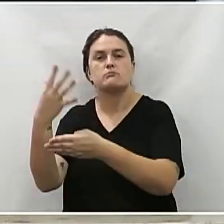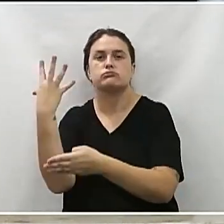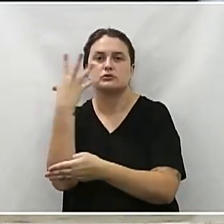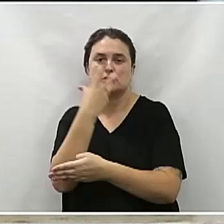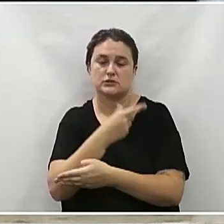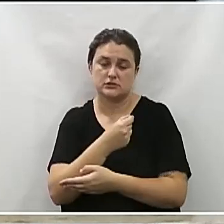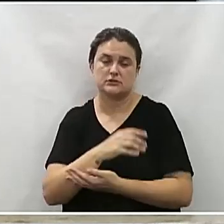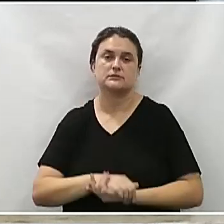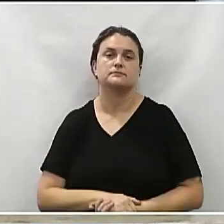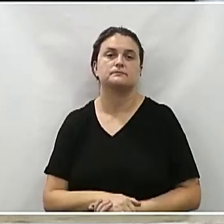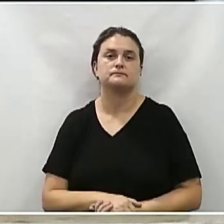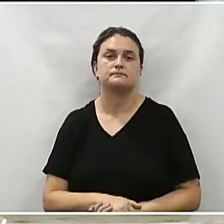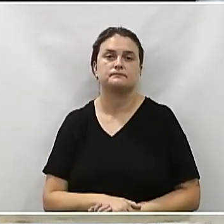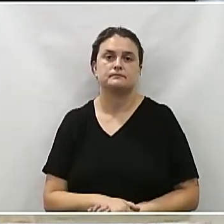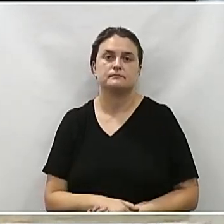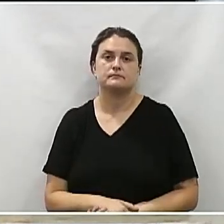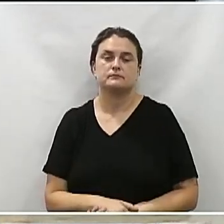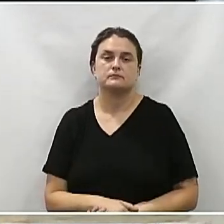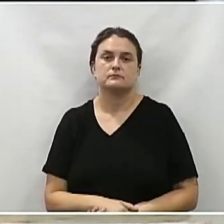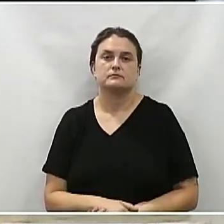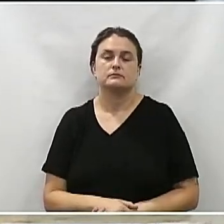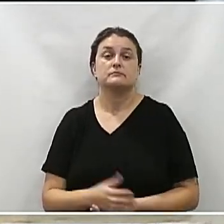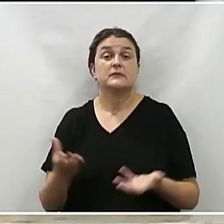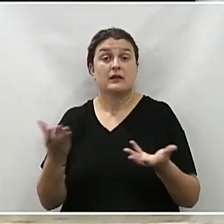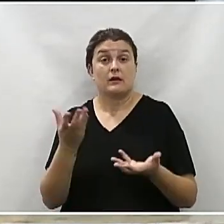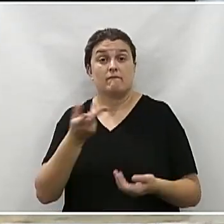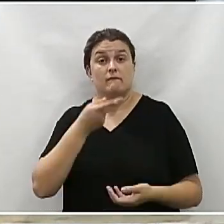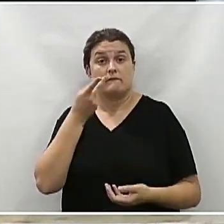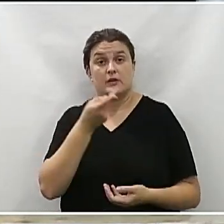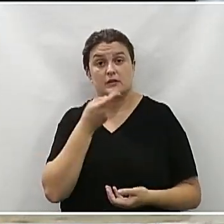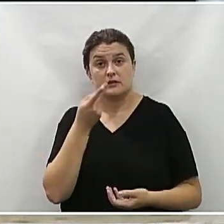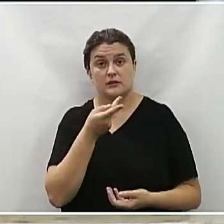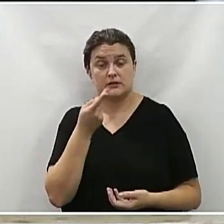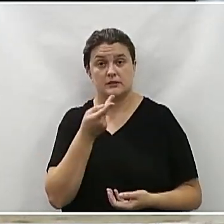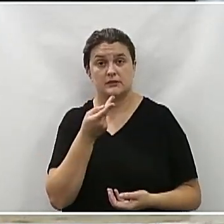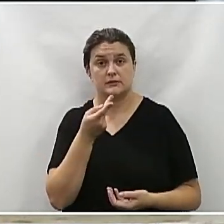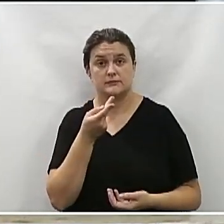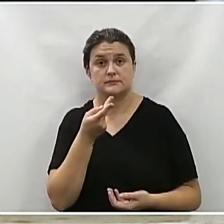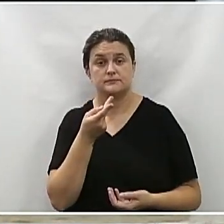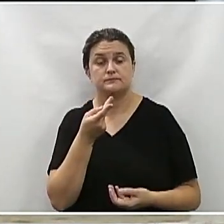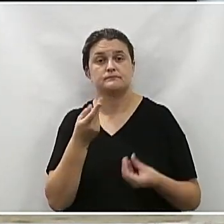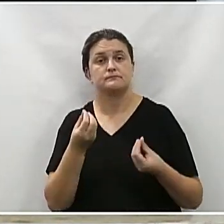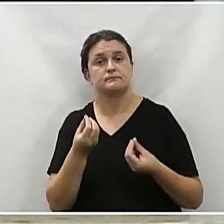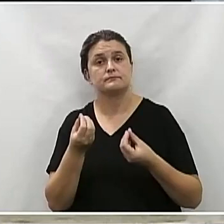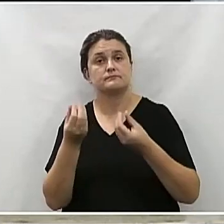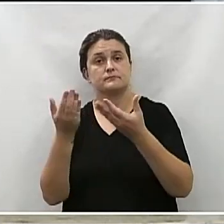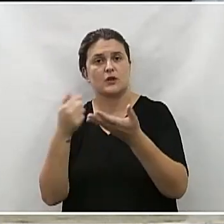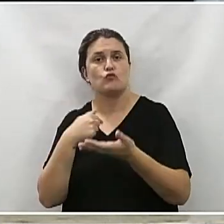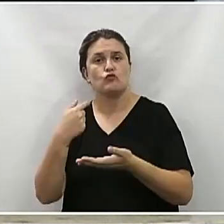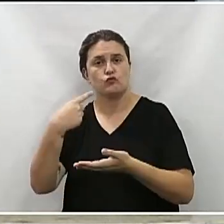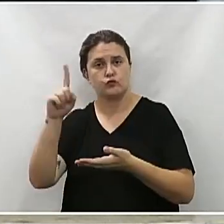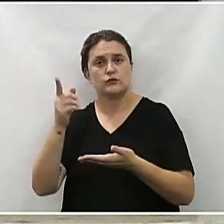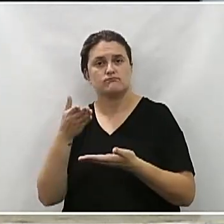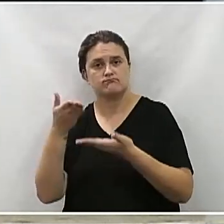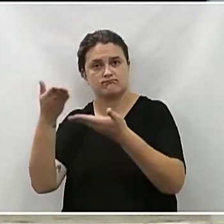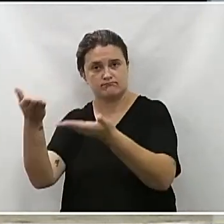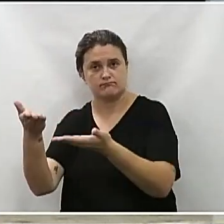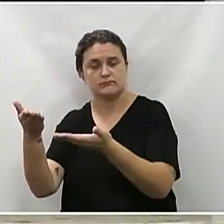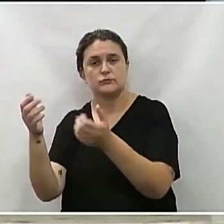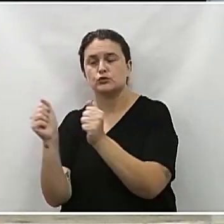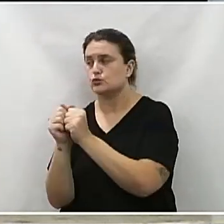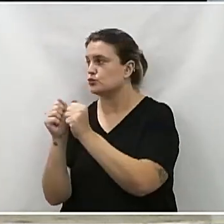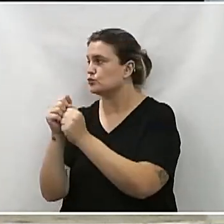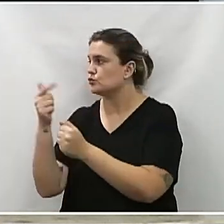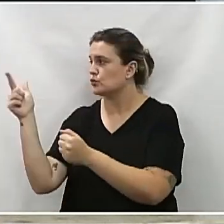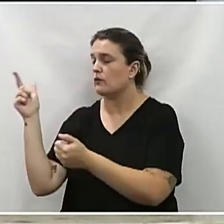e que os moradores esperavam há anos. quero ressaltar aqui da entrega que participei ao lado de